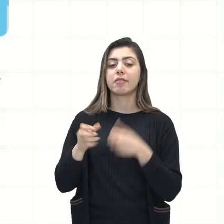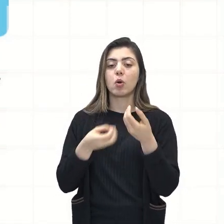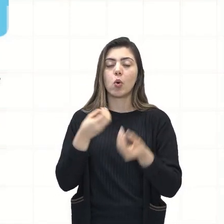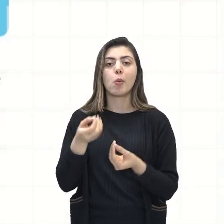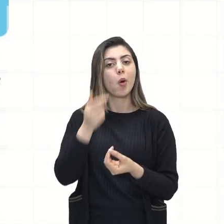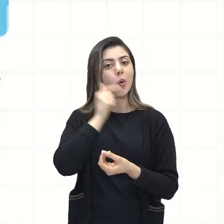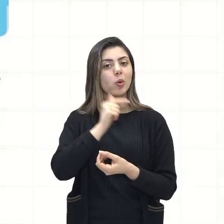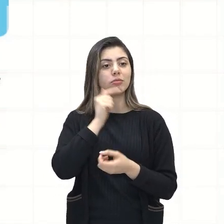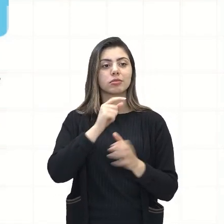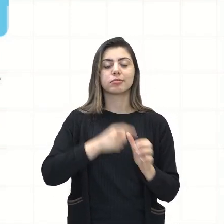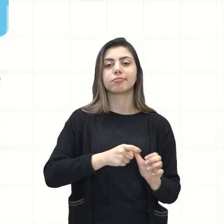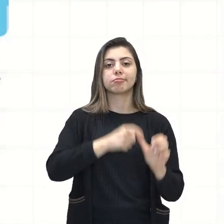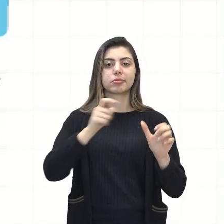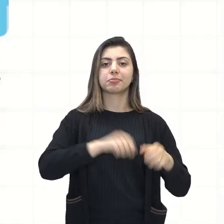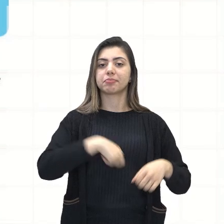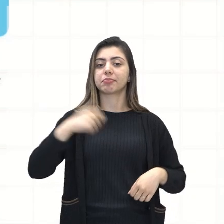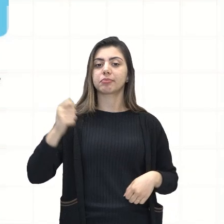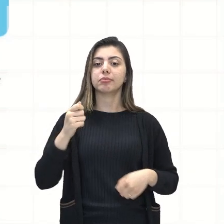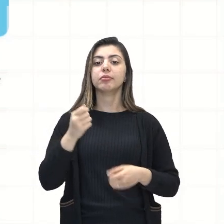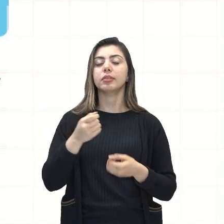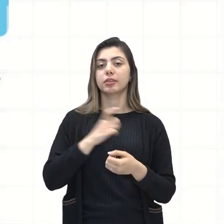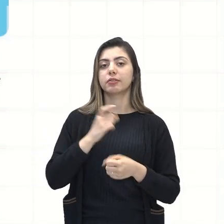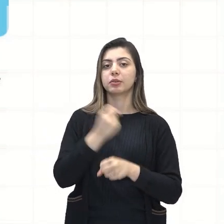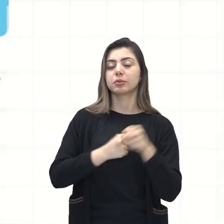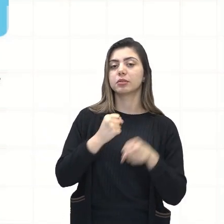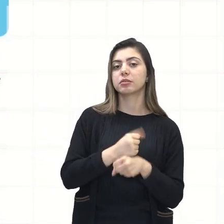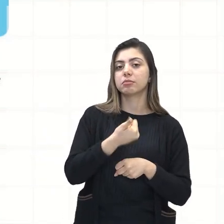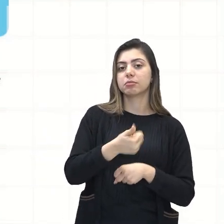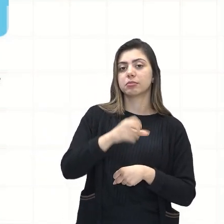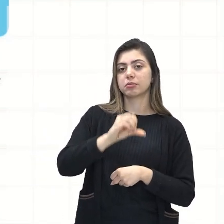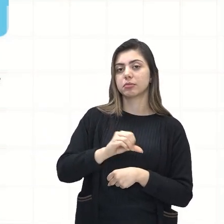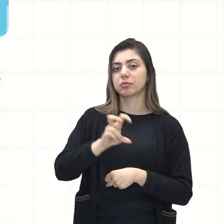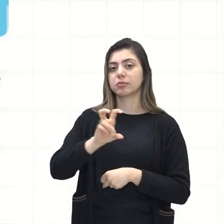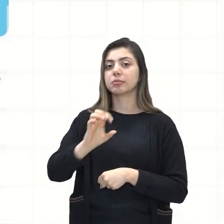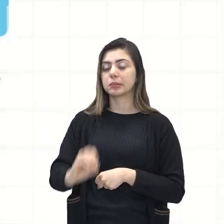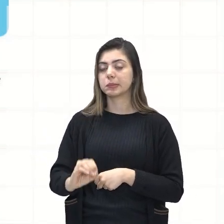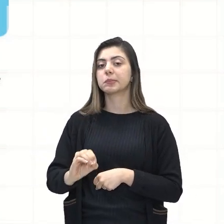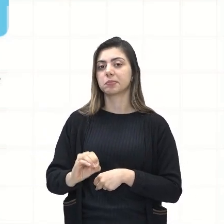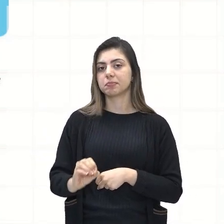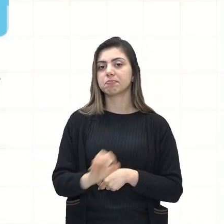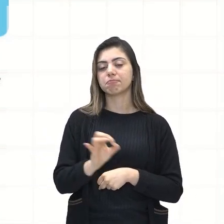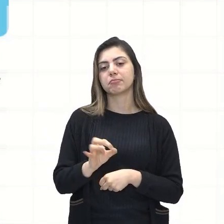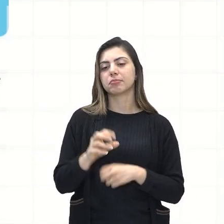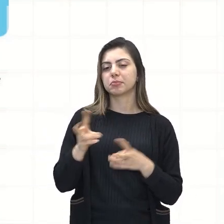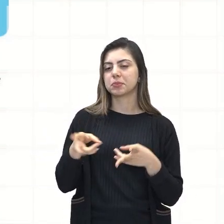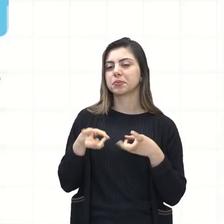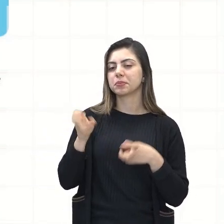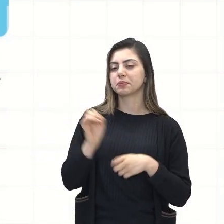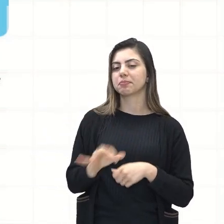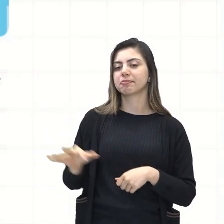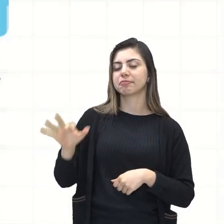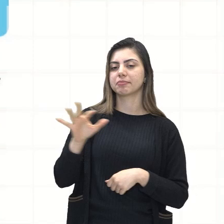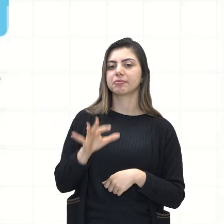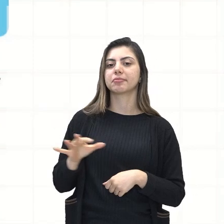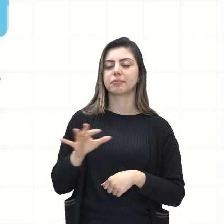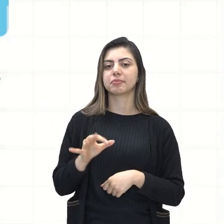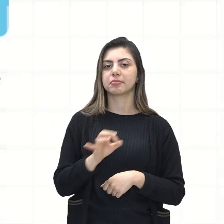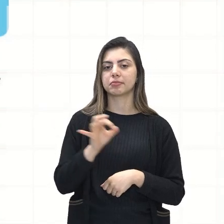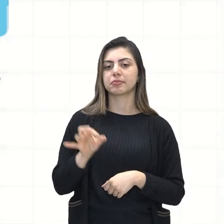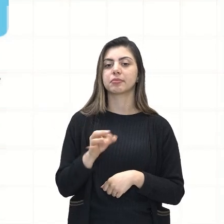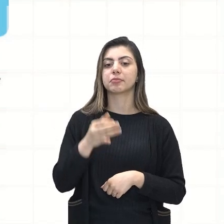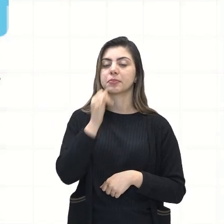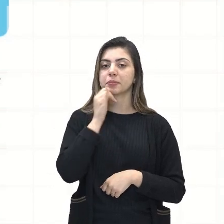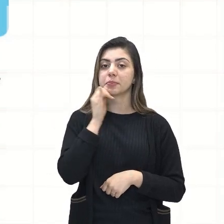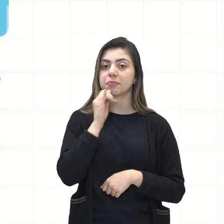conseguiram a sua independência a partir de 1950, em especial, conforme a gente pode observar, por exemplo, aqui no caso